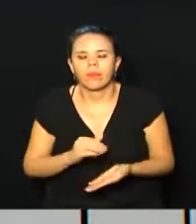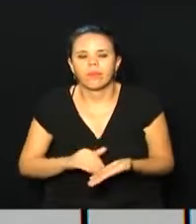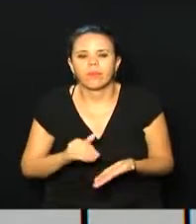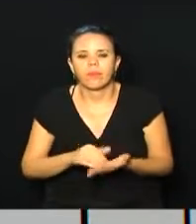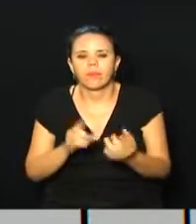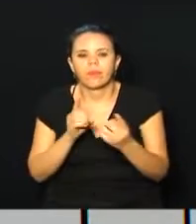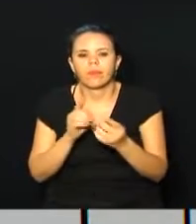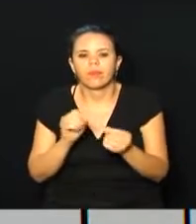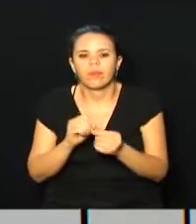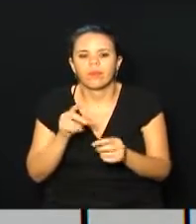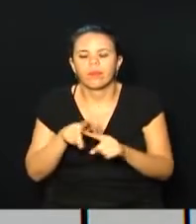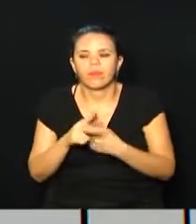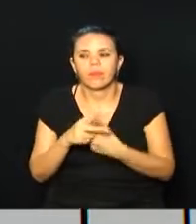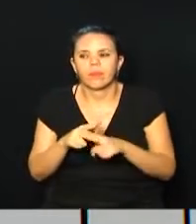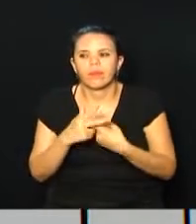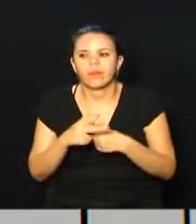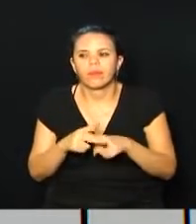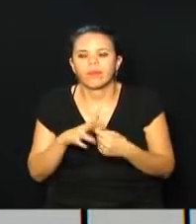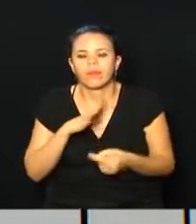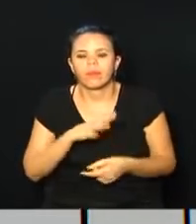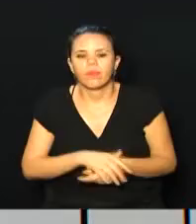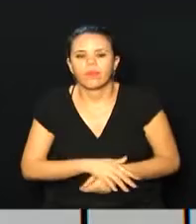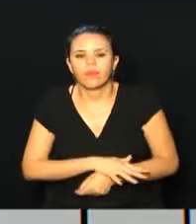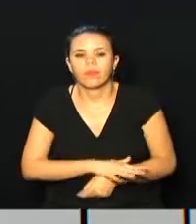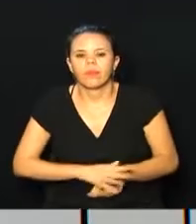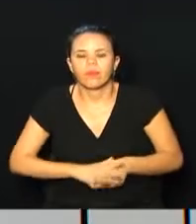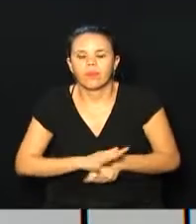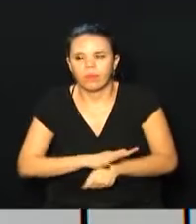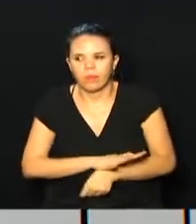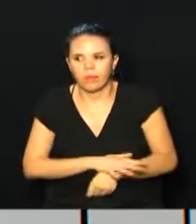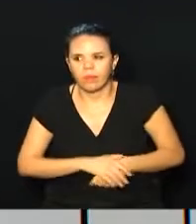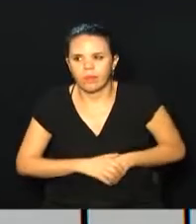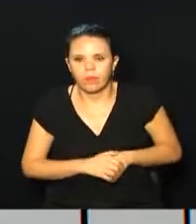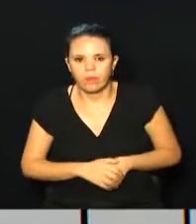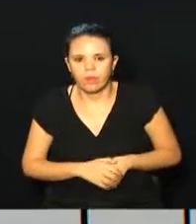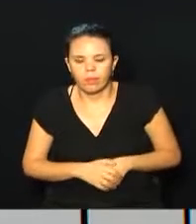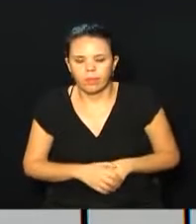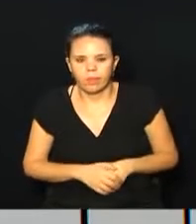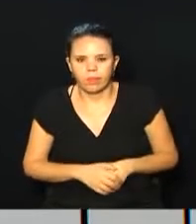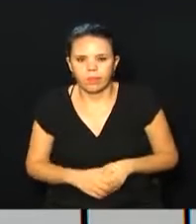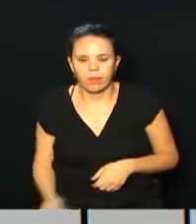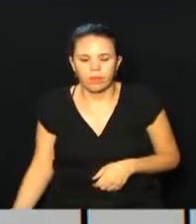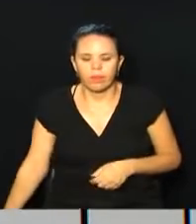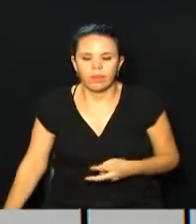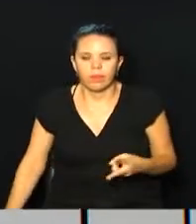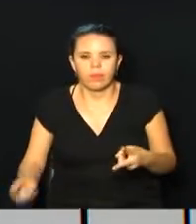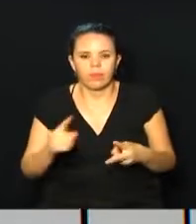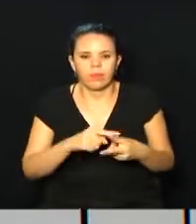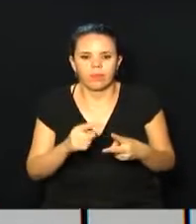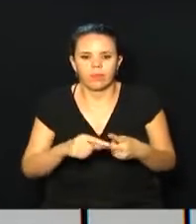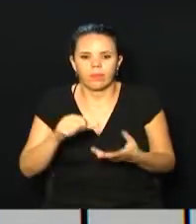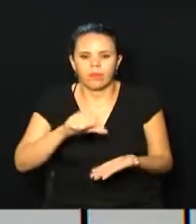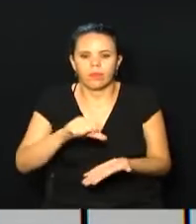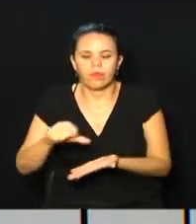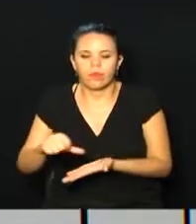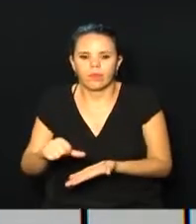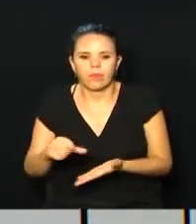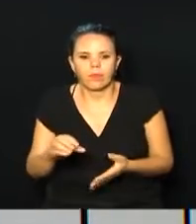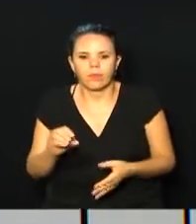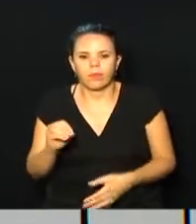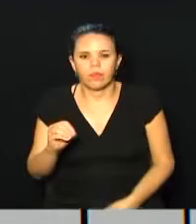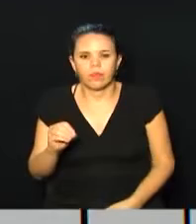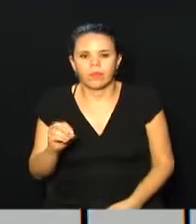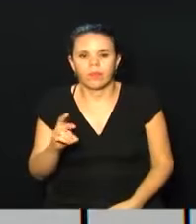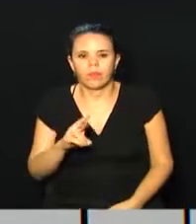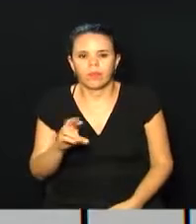Serviços faz a manutenção da cidade. Nós citamos 2 pontos aqui. Orozimbo